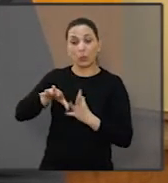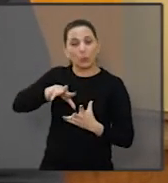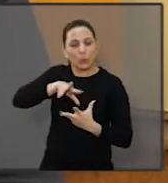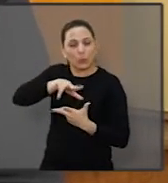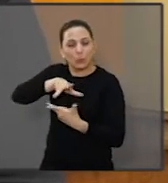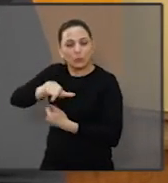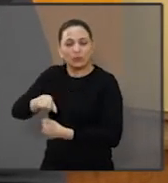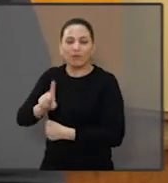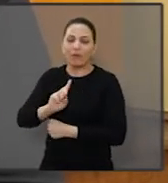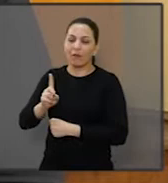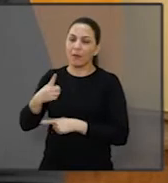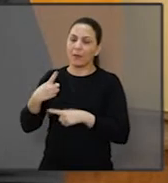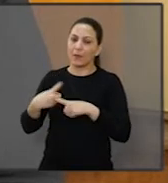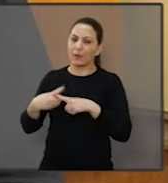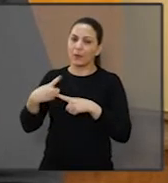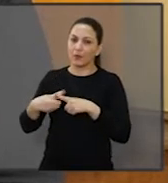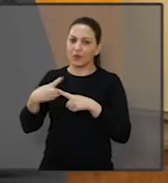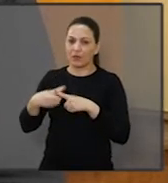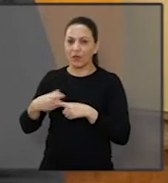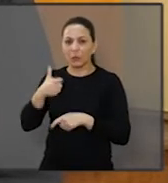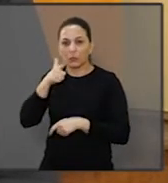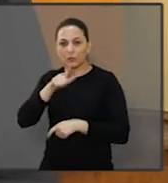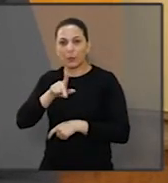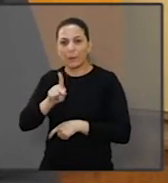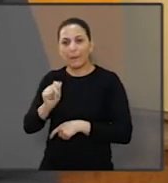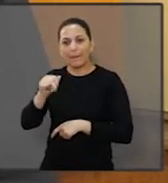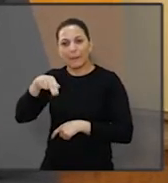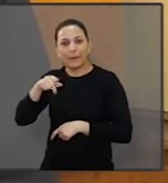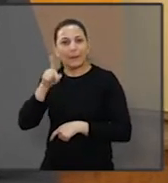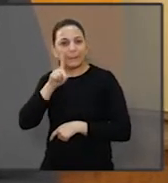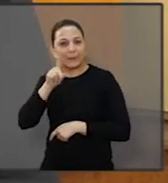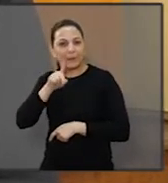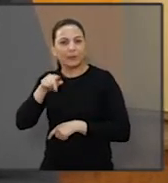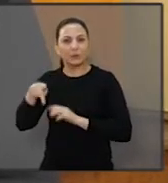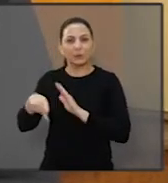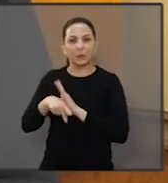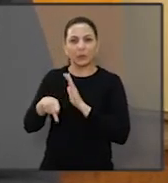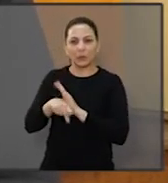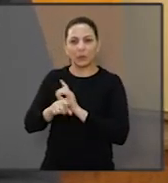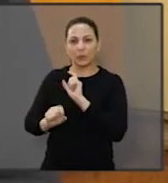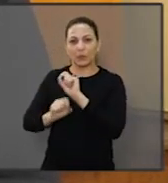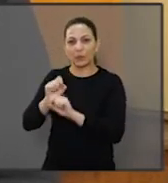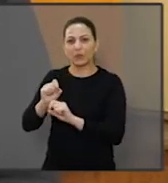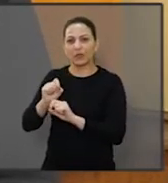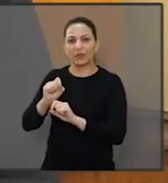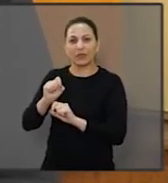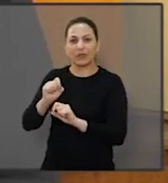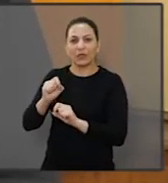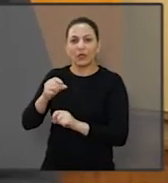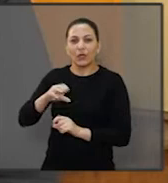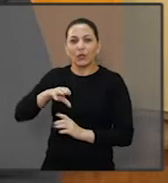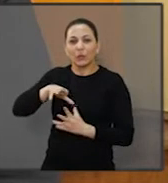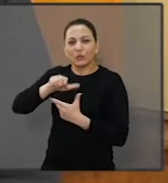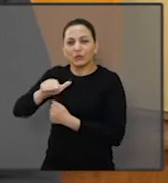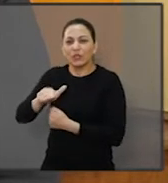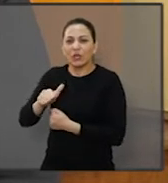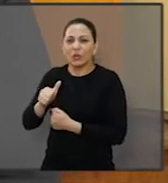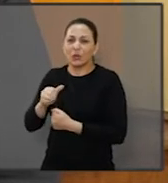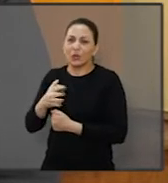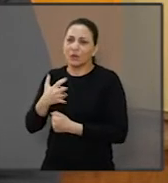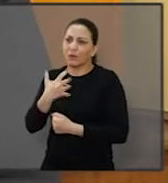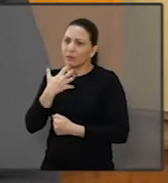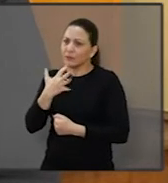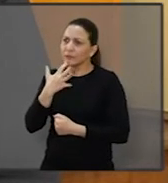chegou no Mundial, não. E a gente tinha ganho o Pan-Americano, mas no Mundial a gente não era uma seleção assim, totalmente